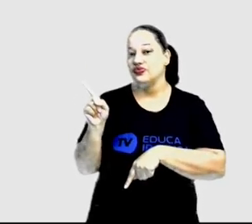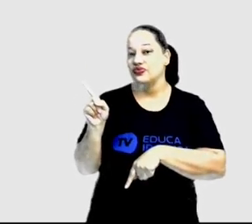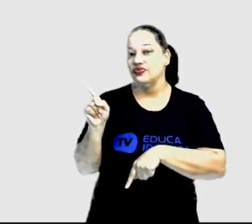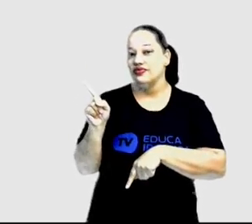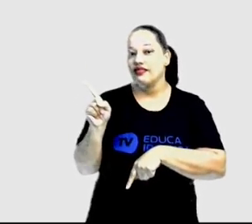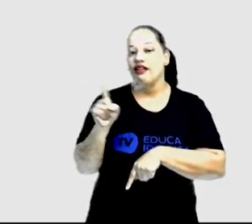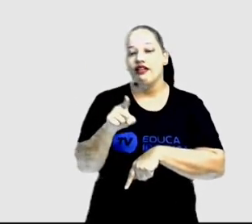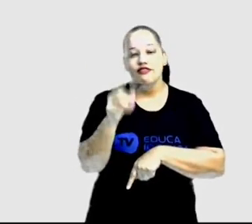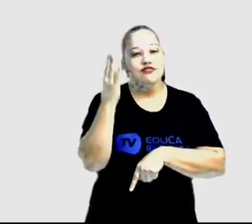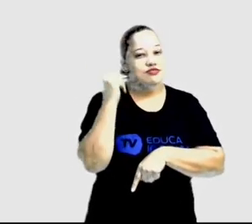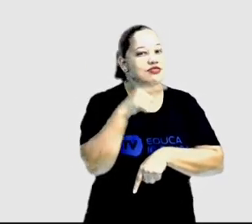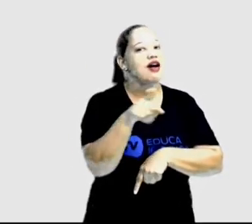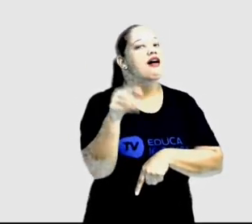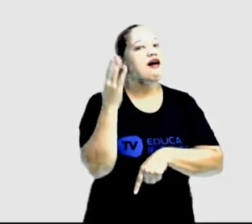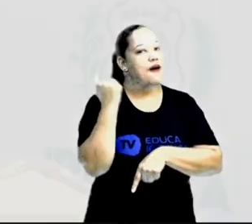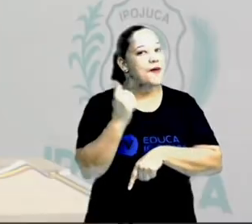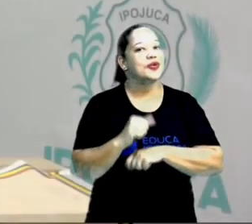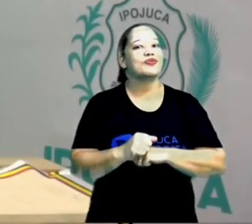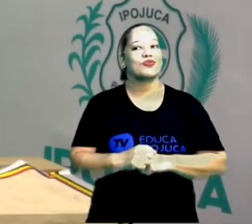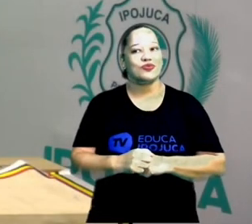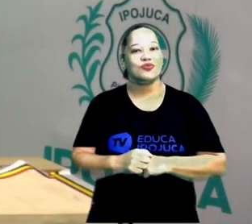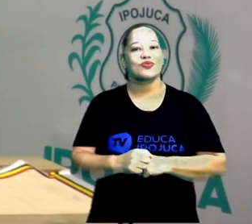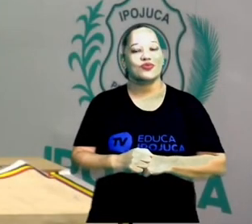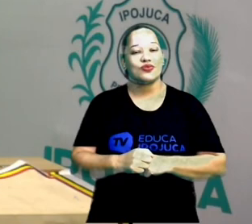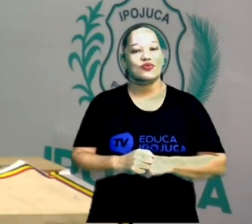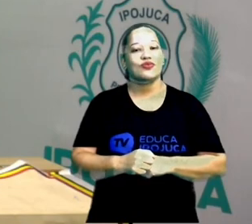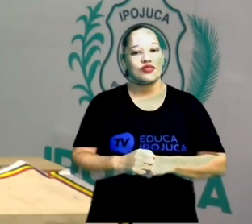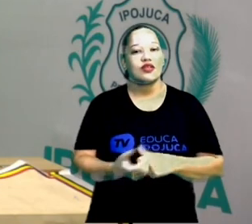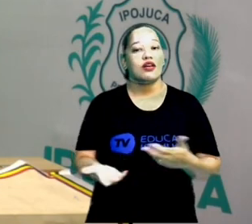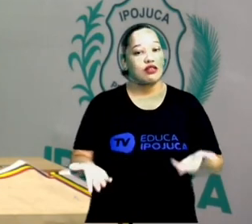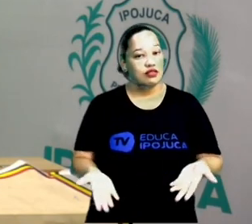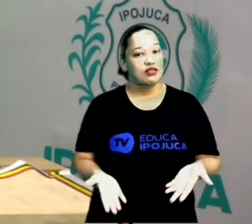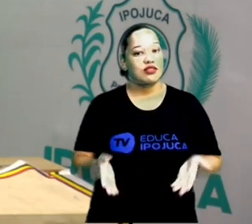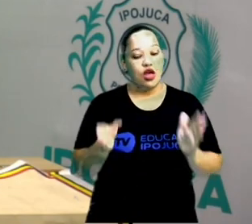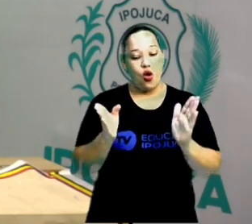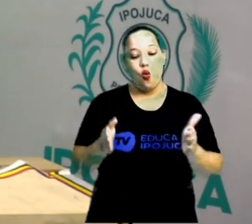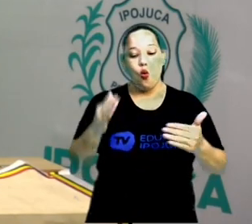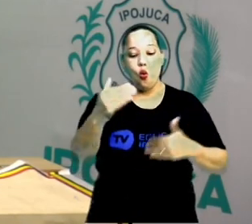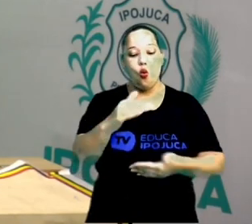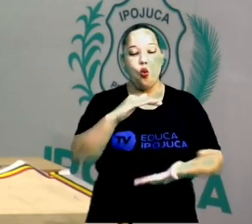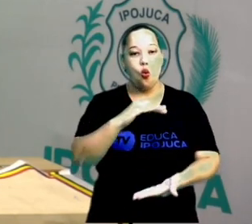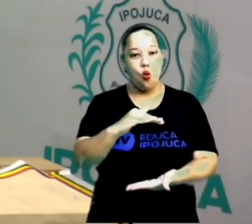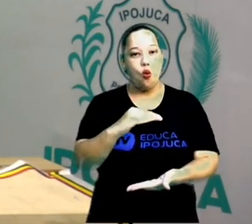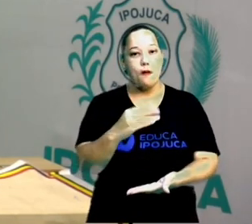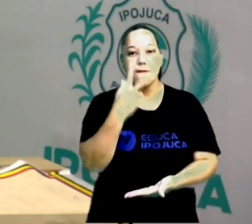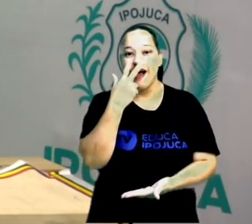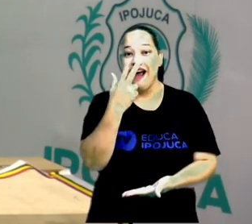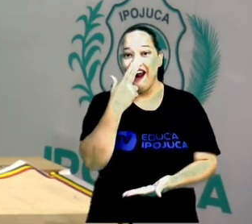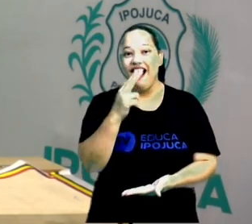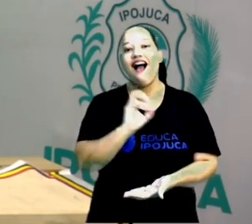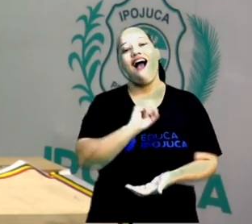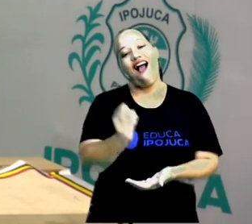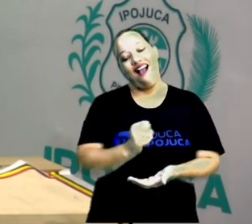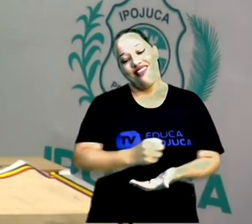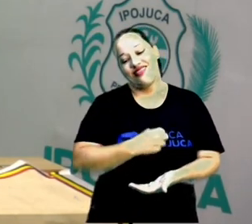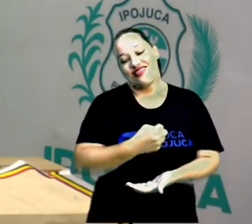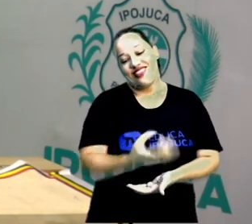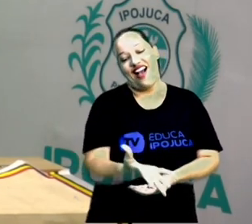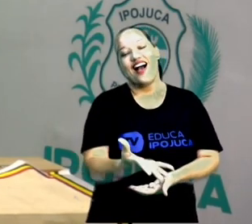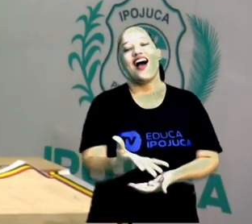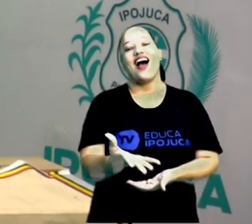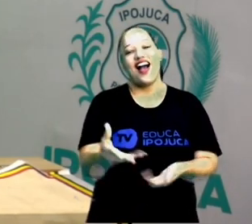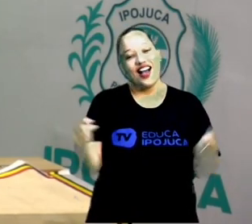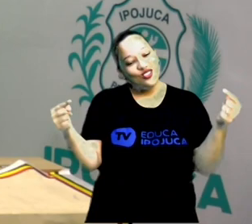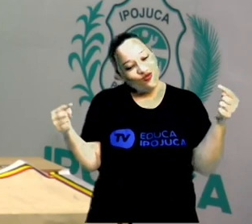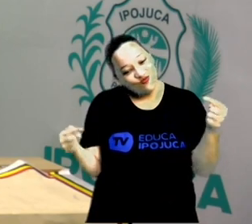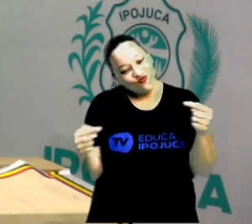Aposto que vocês já sabem. O cubo se parece com o dado. Muito